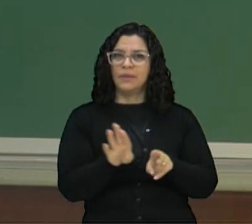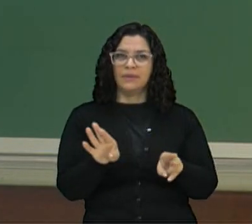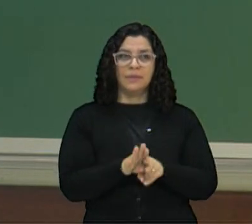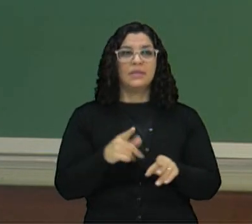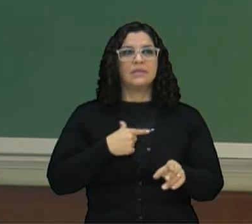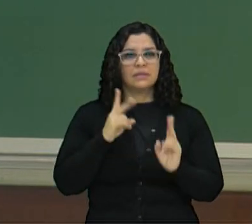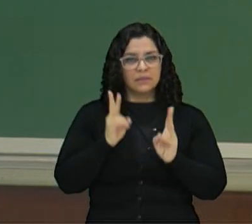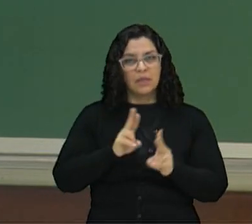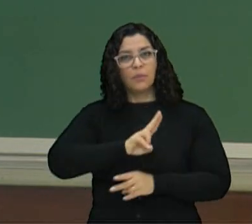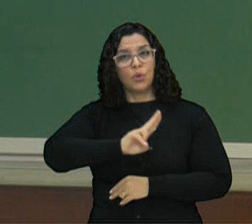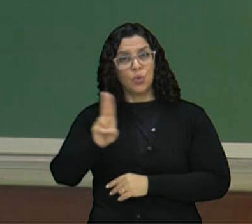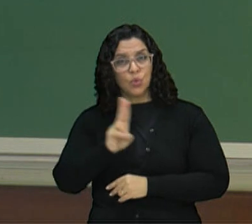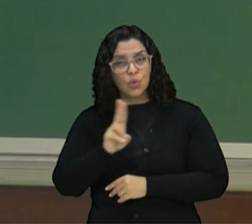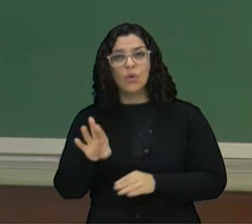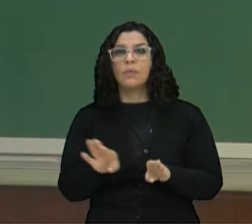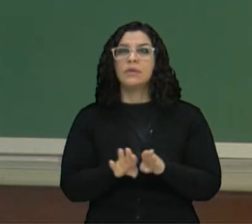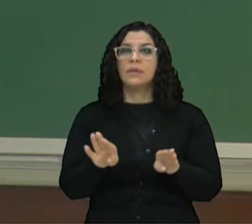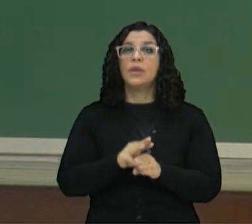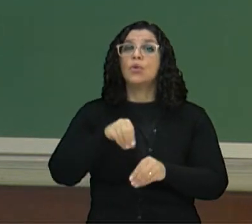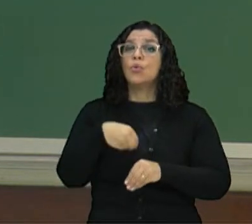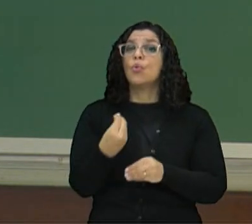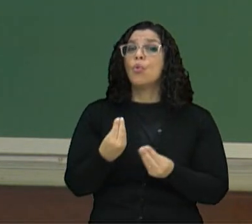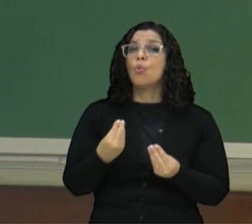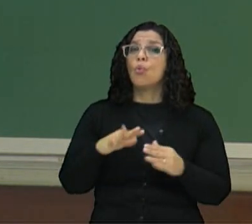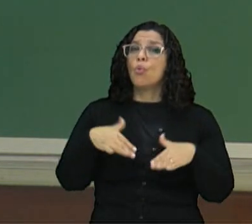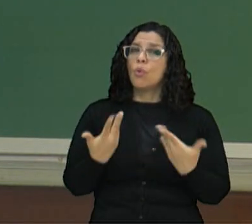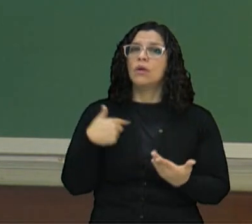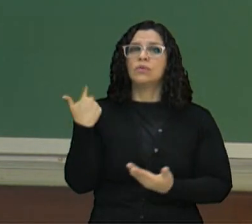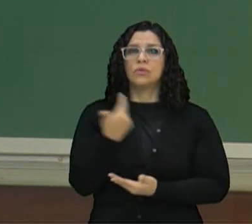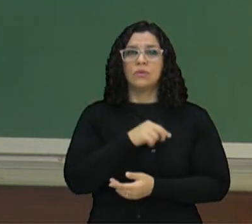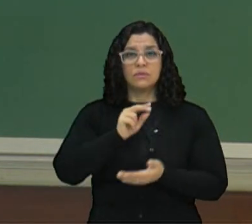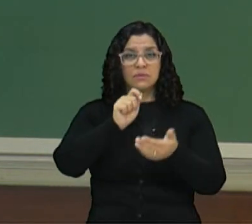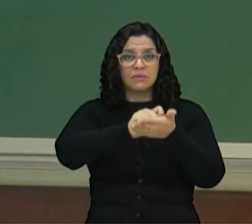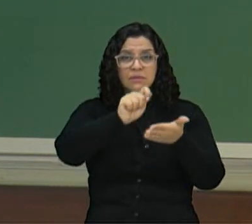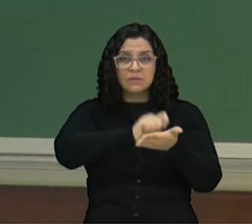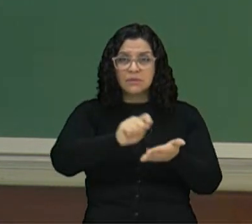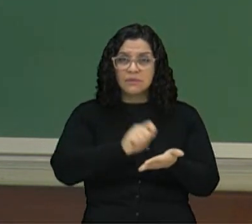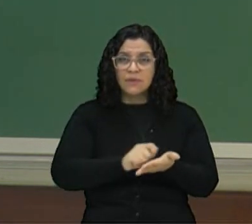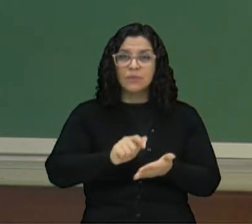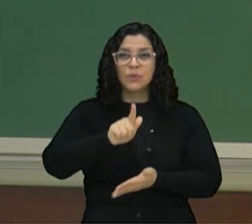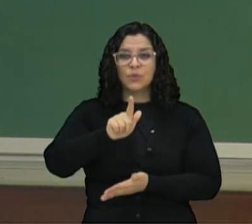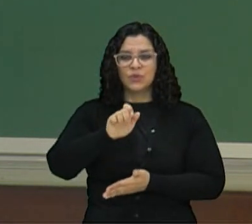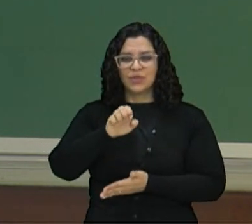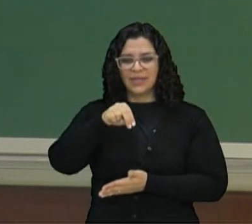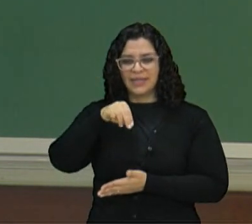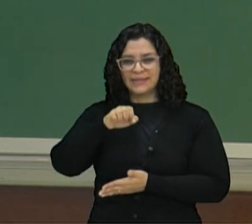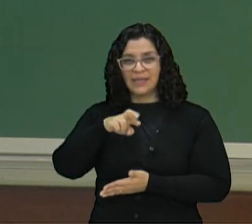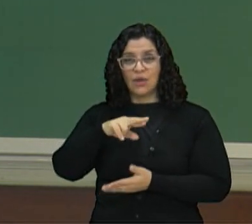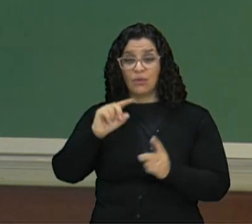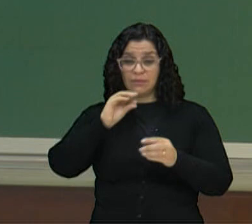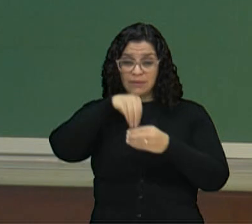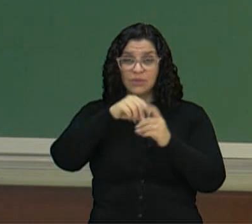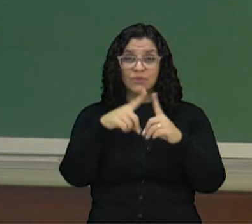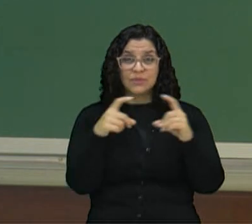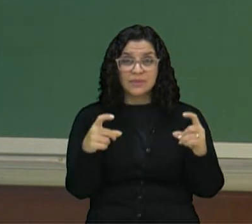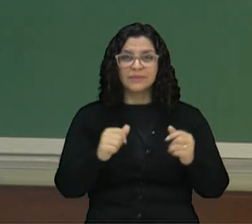nome da espécie, quanto como quando nós escrevemos o nome do gênero num nome